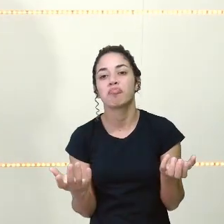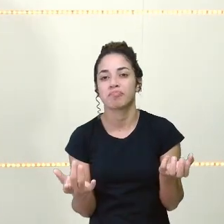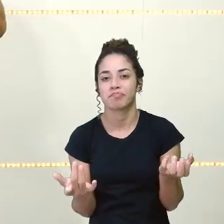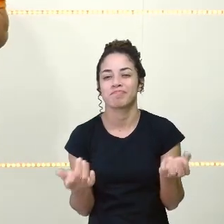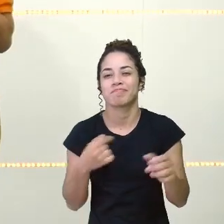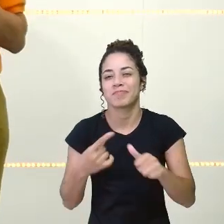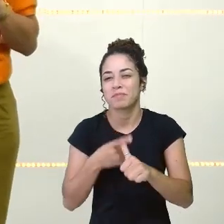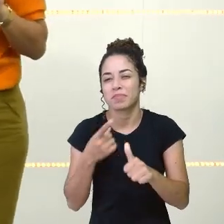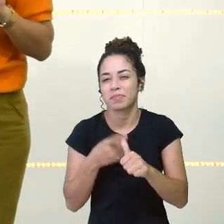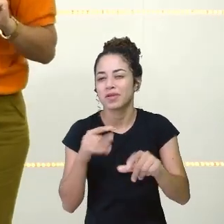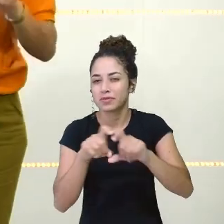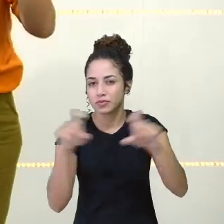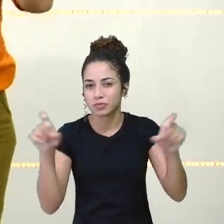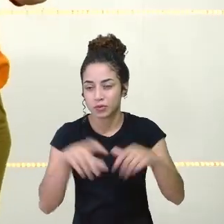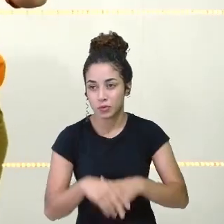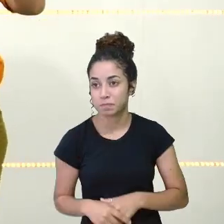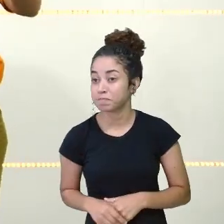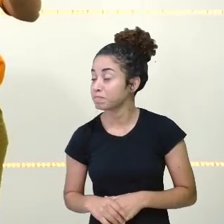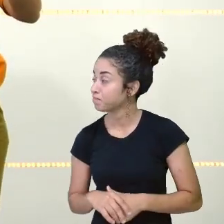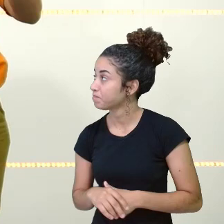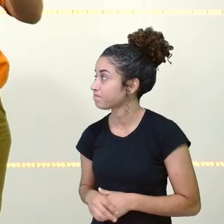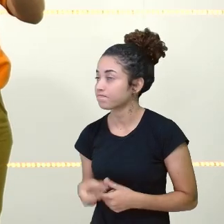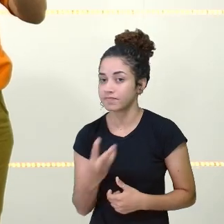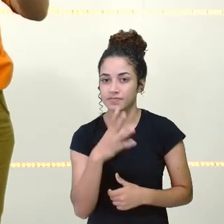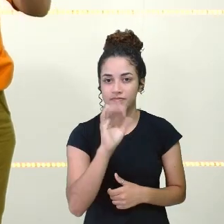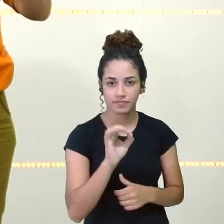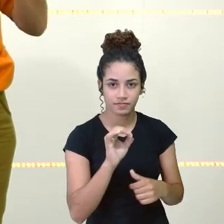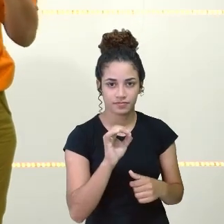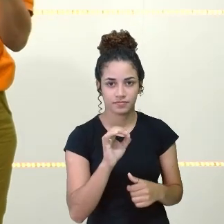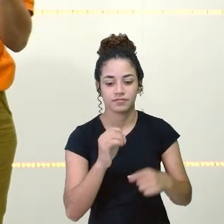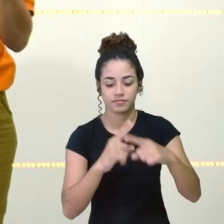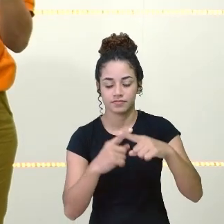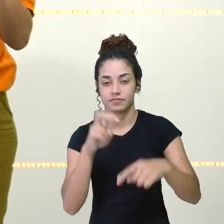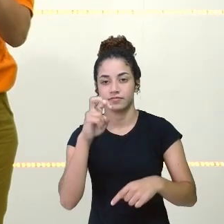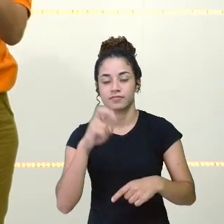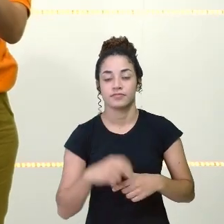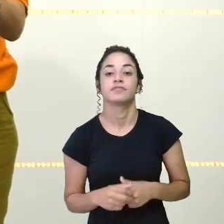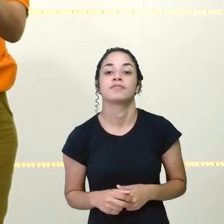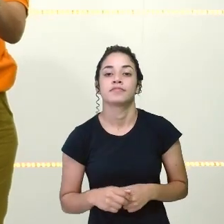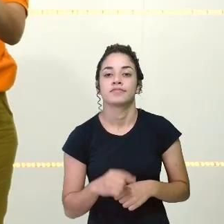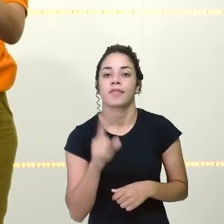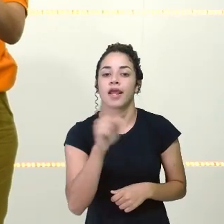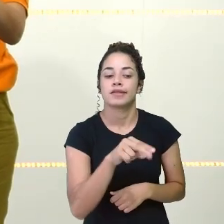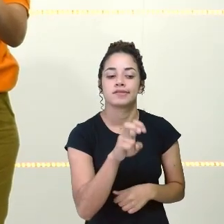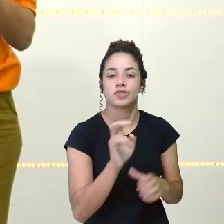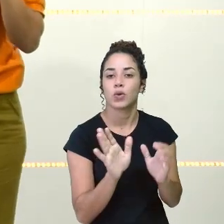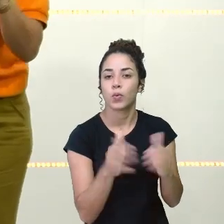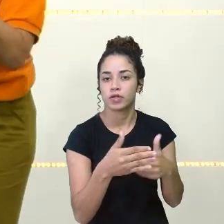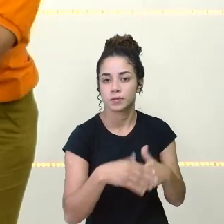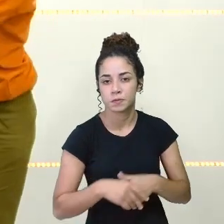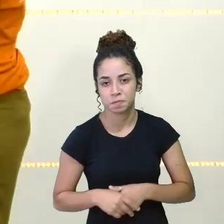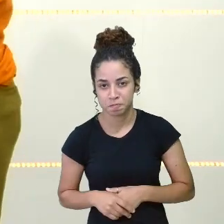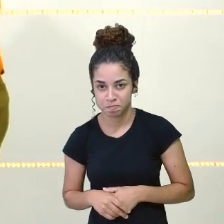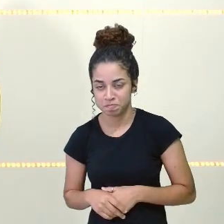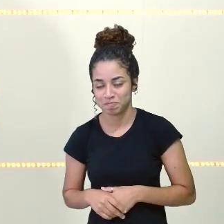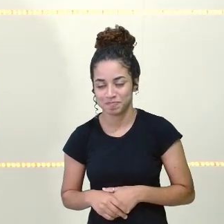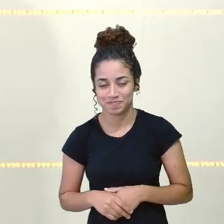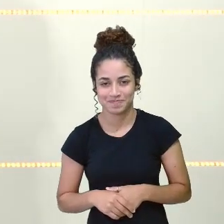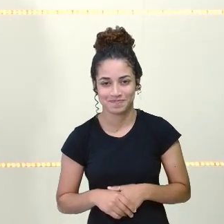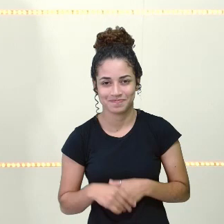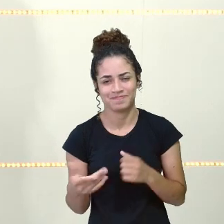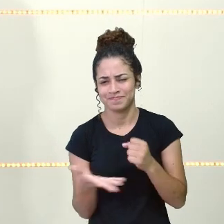primeira multiplicação. 30 ovos vezes 5, porque são 5 bandejas. Então,